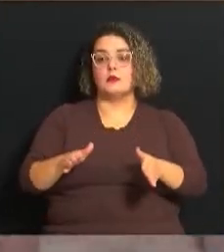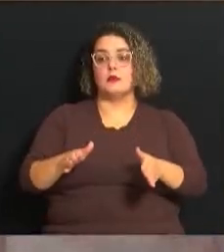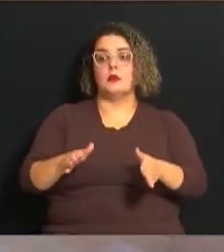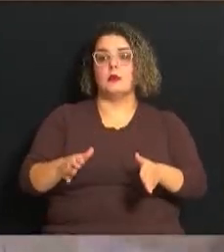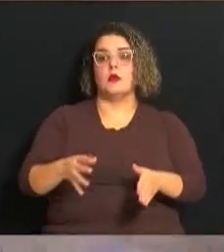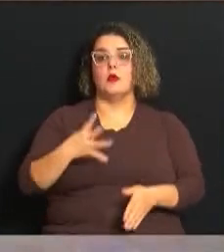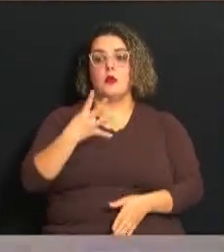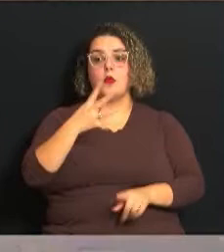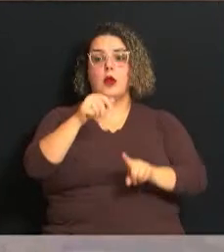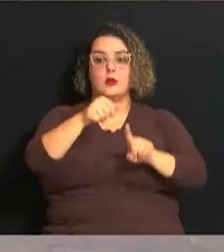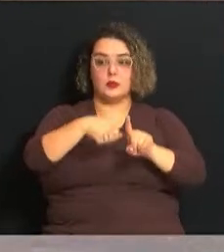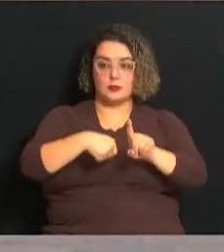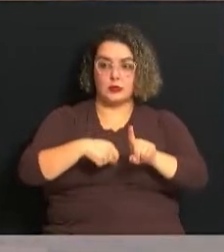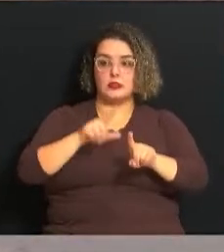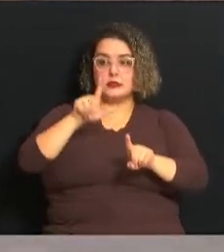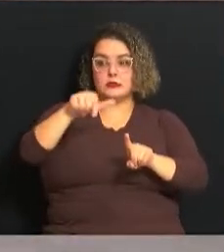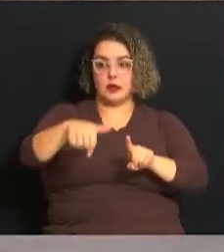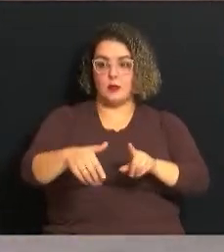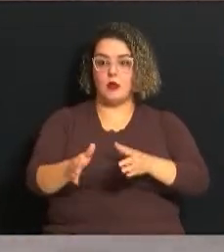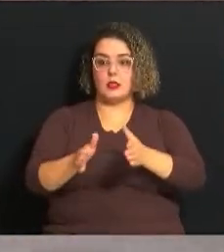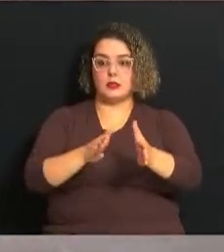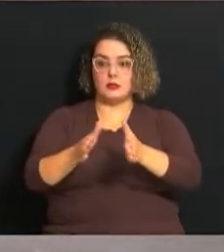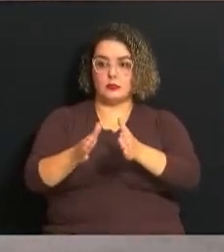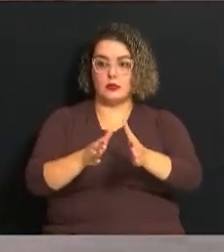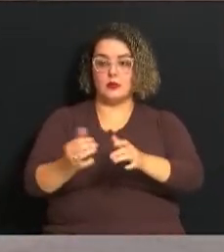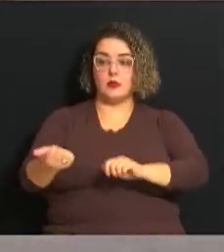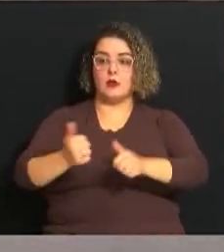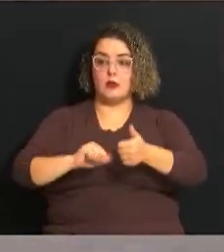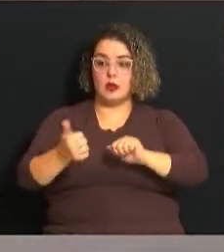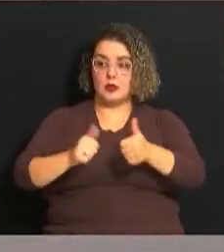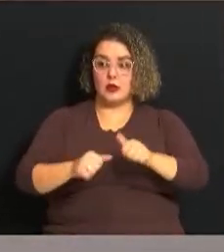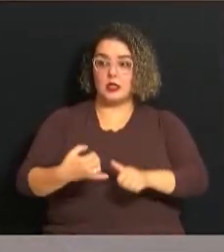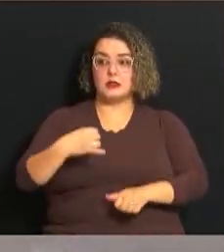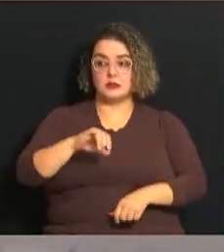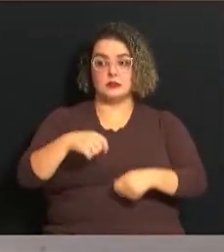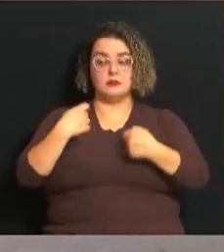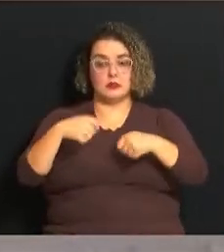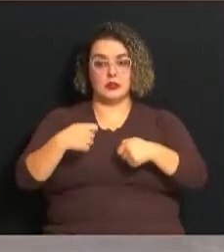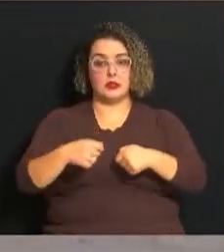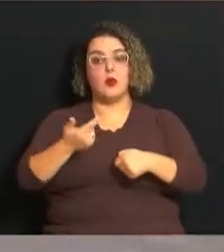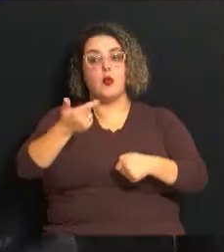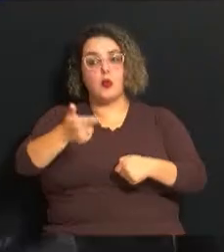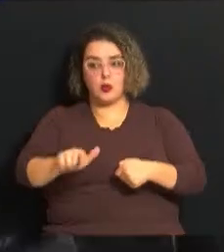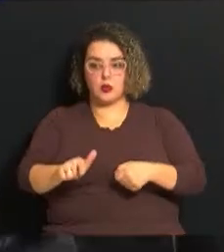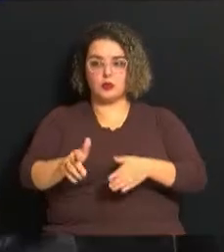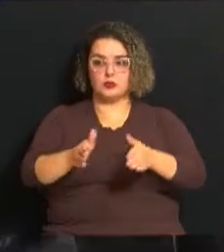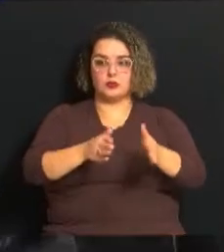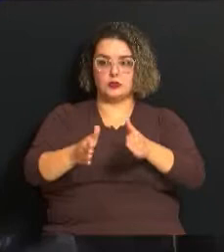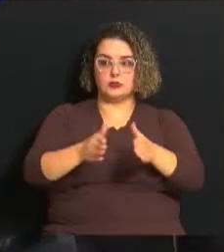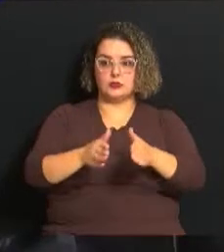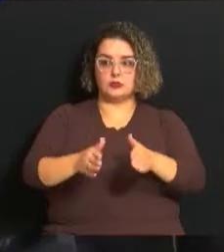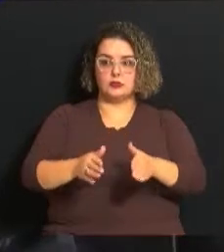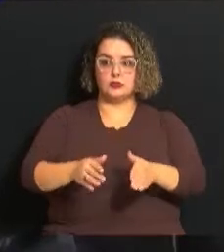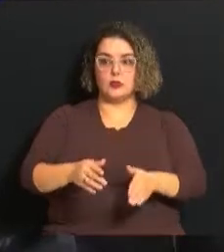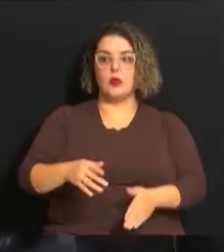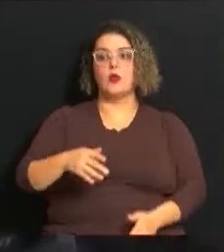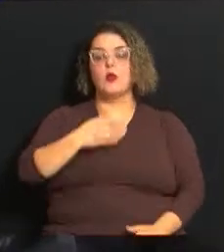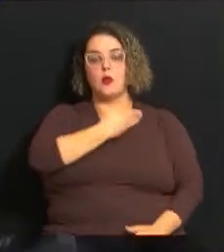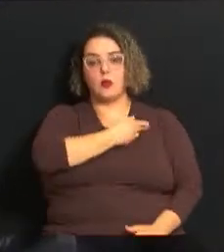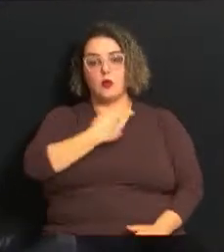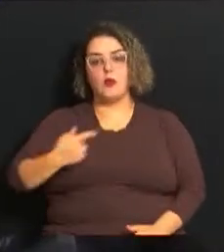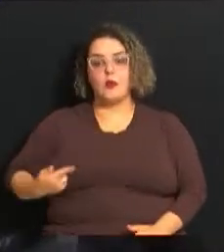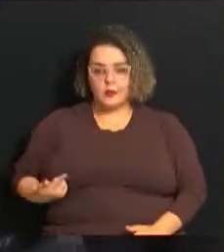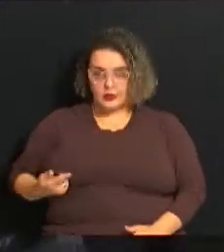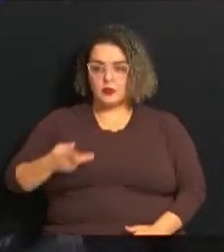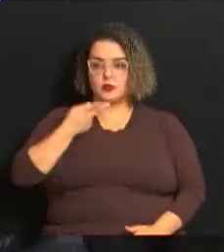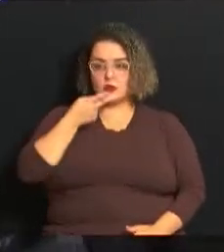4 meses e depois desse período será avaliada a necessidade de estender esse prazo. Rodrigo ainda explicou como será